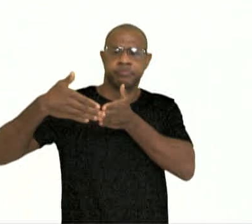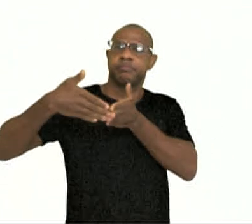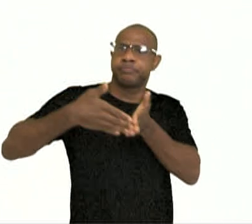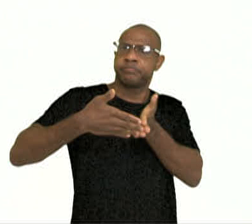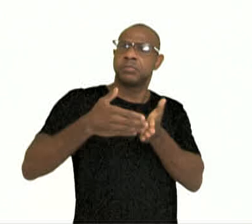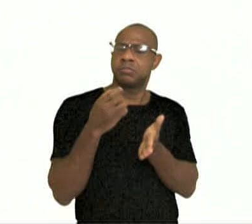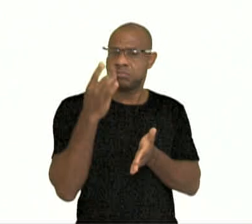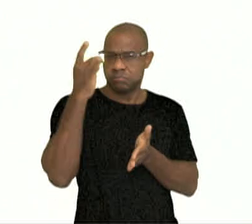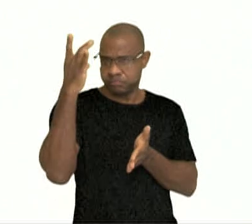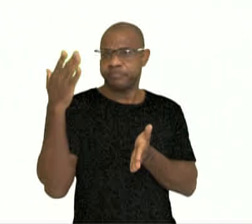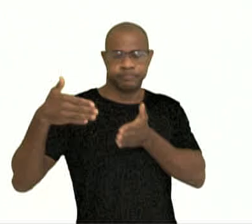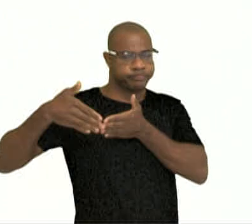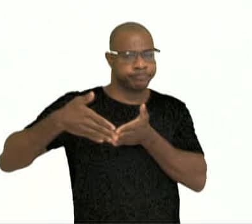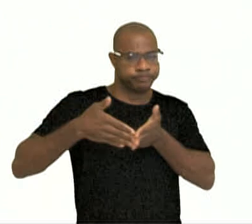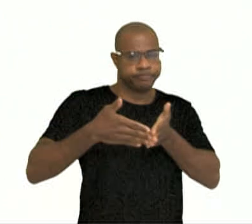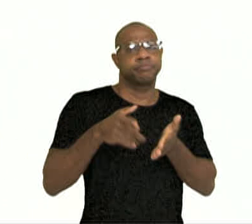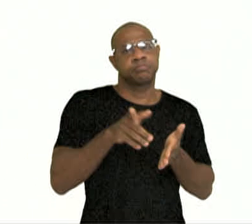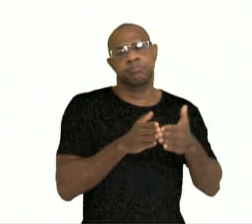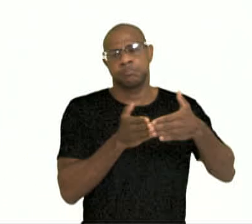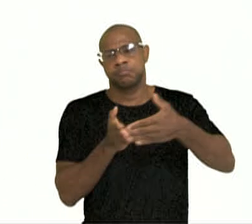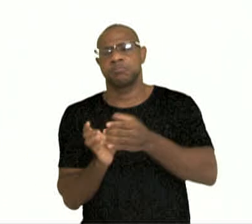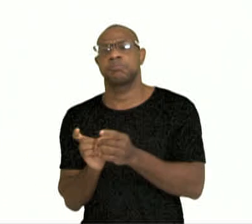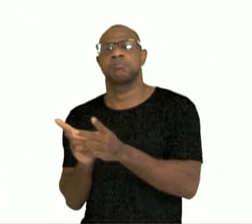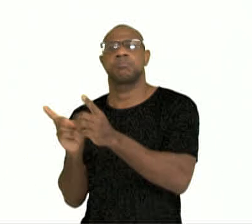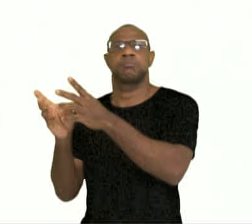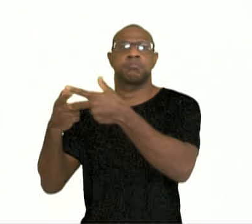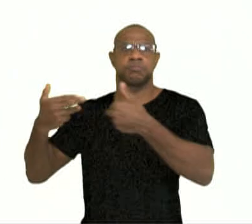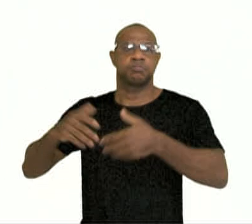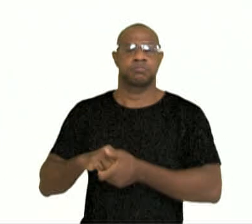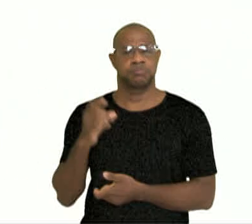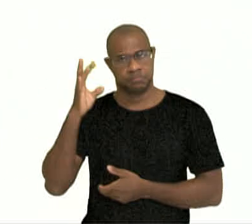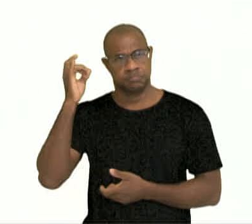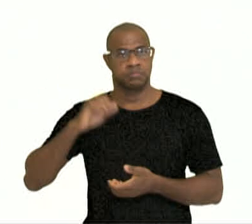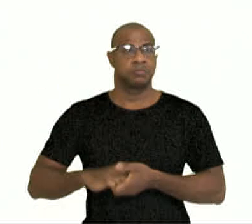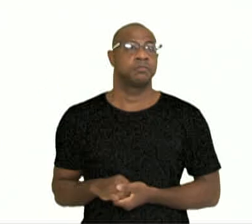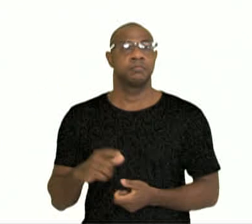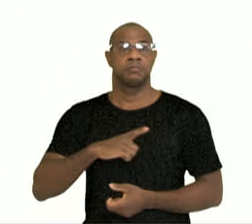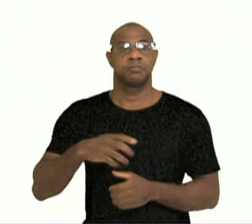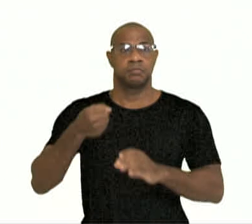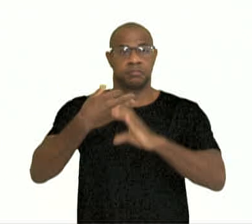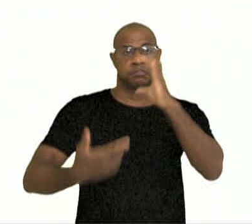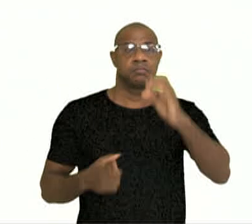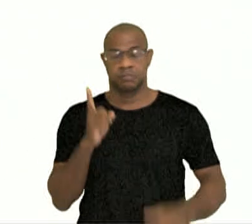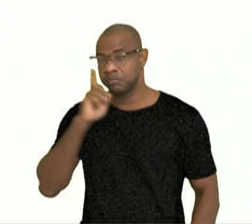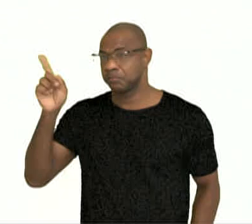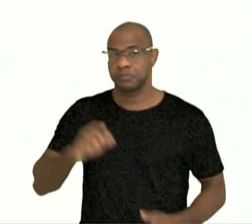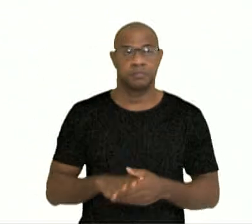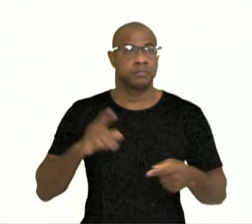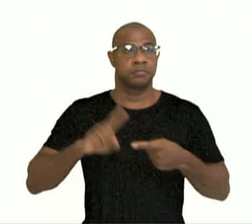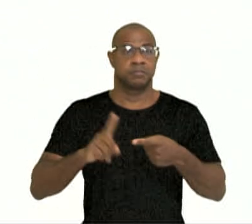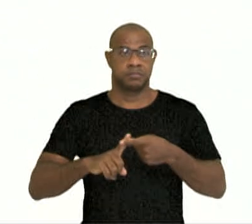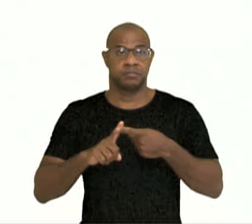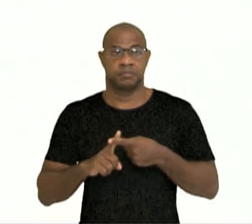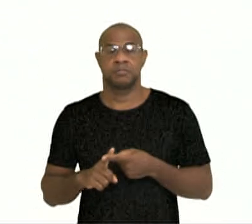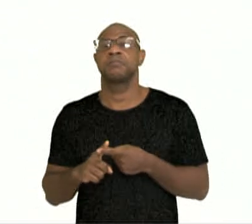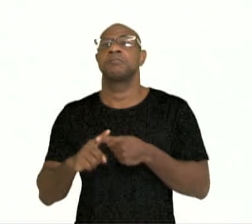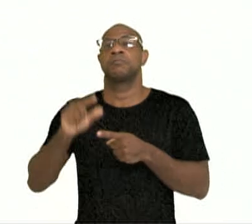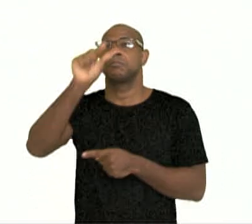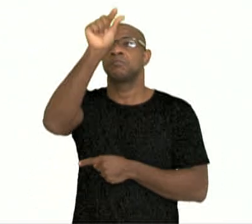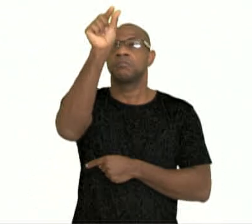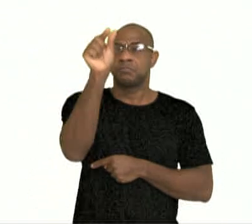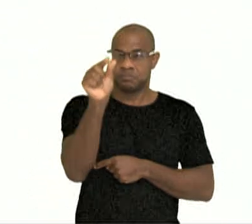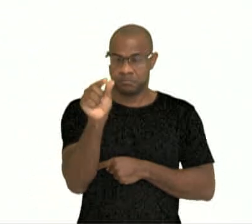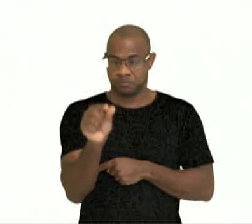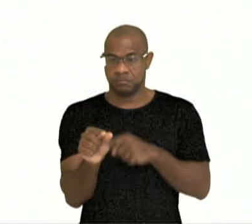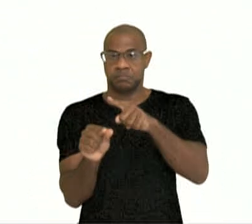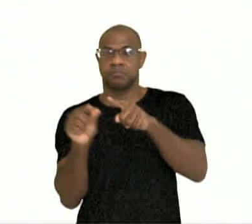produtos para outras partes do mundo. O que nós vamos ter? Primeiro, no início lá, ocupação da faixa litorânea, dessa